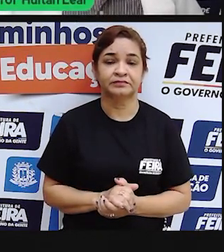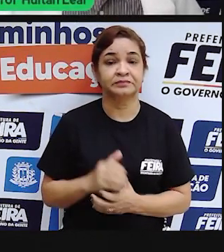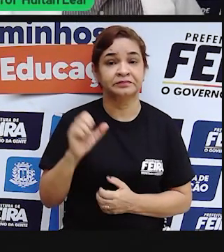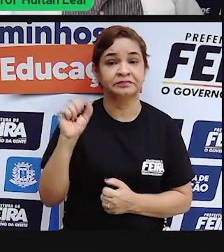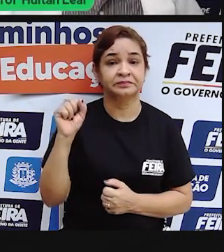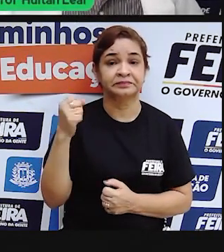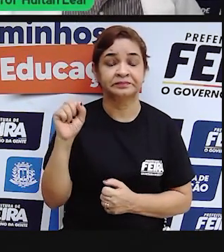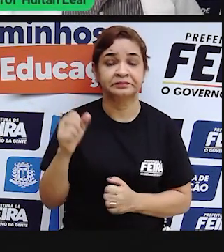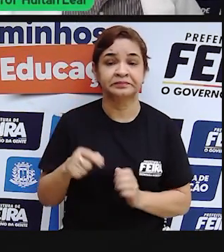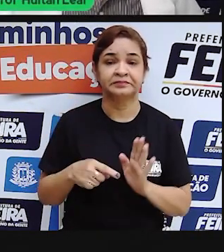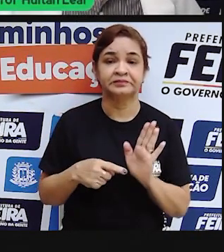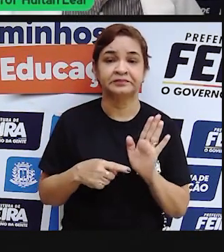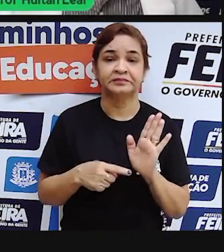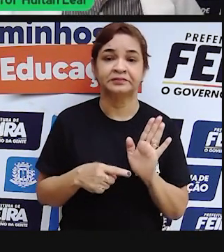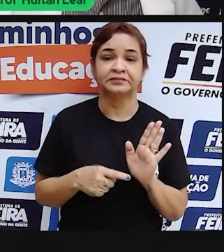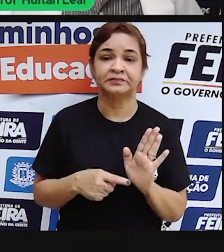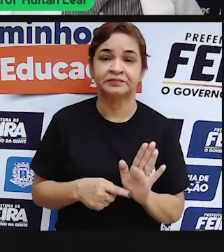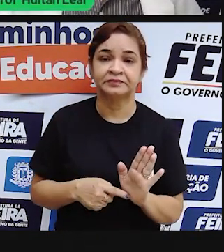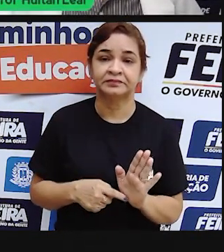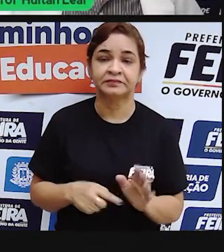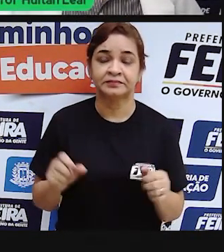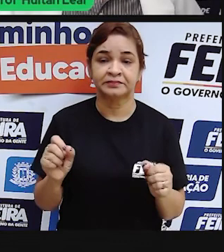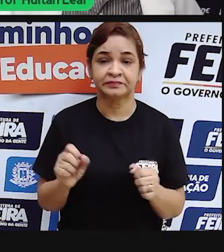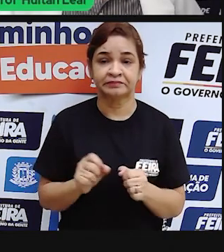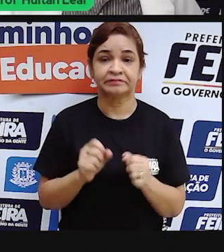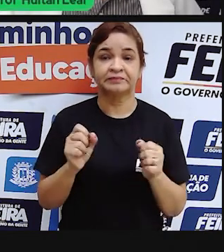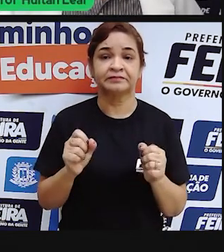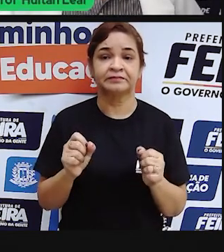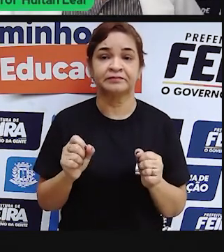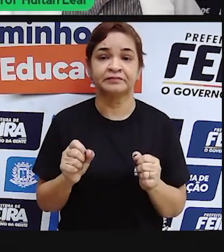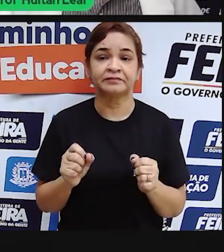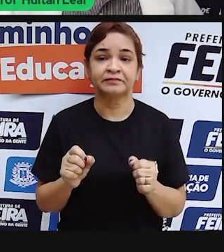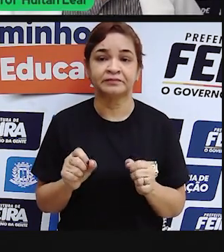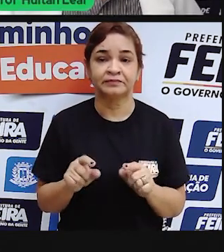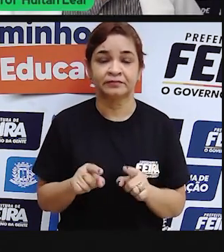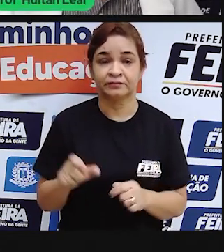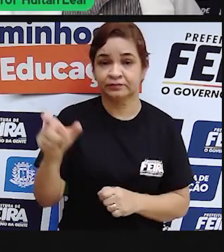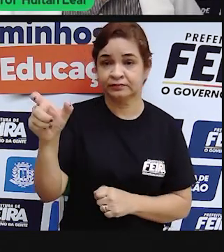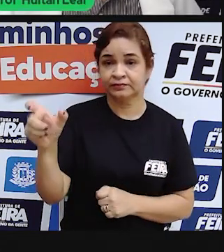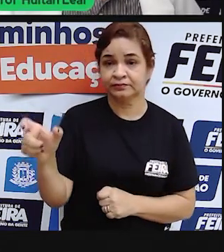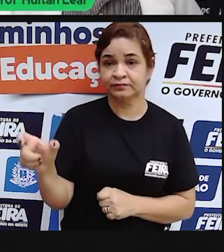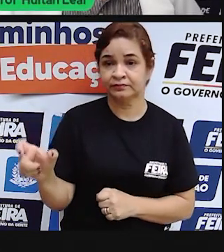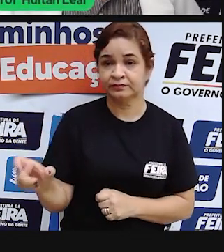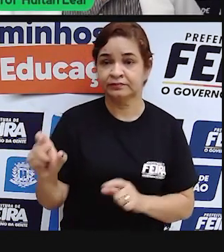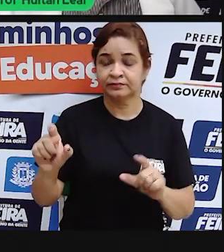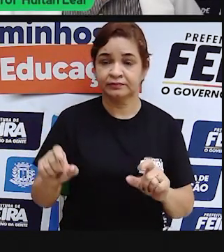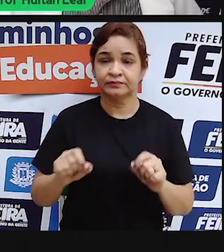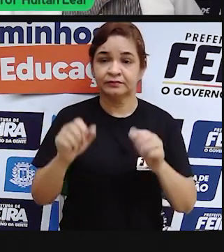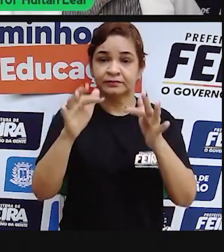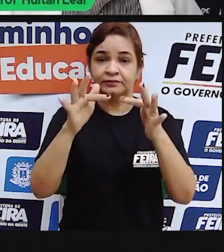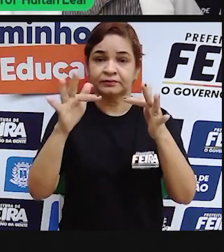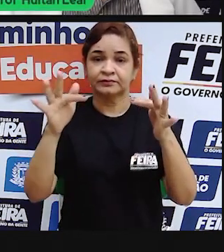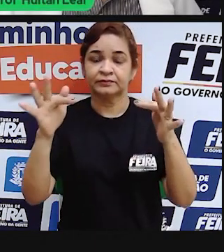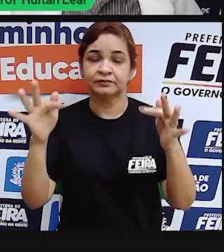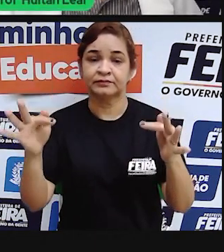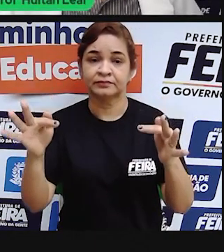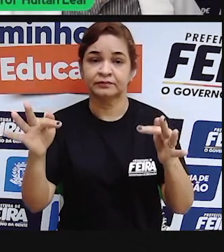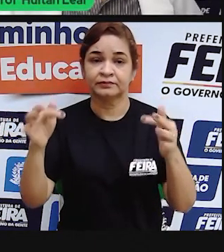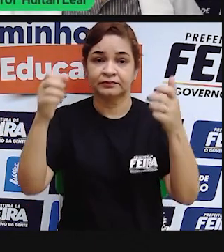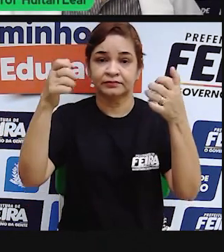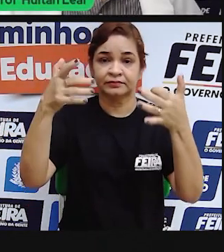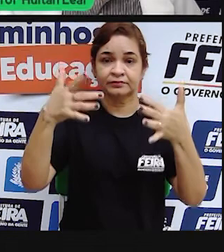8. Indica ao agente que praticou uma ação sobre o indivíduo a quem a frase faz um